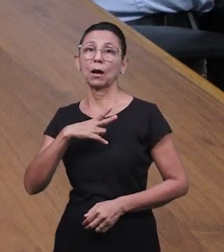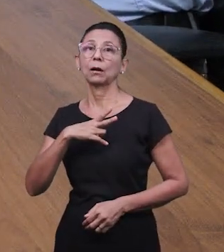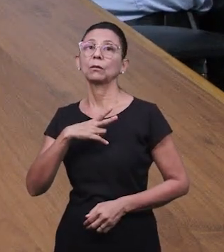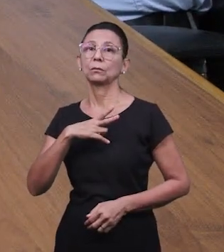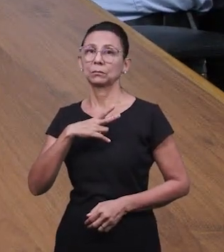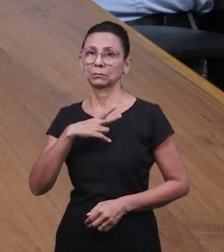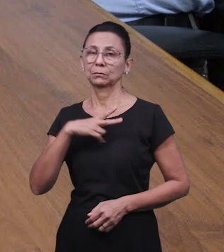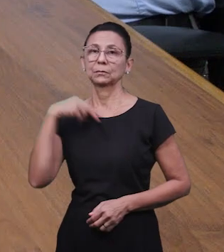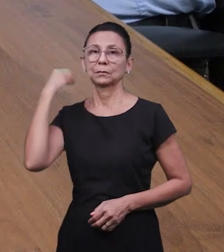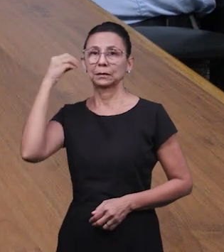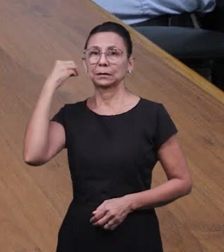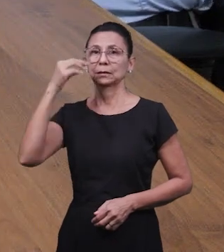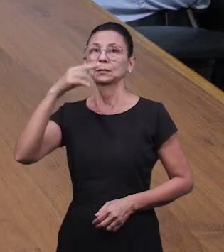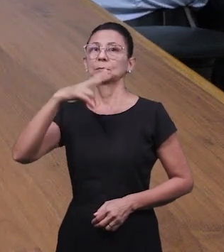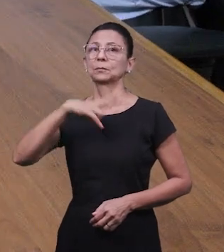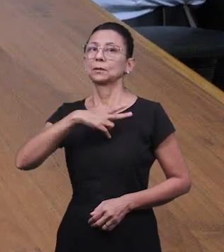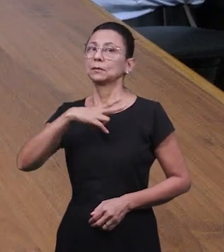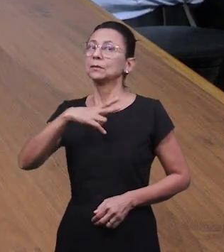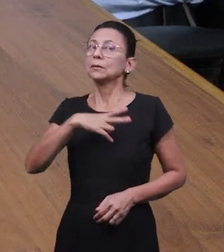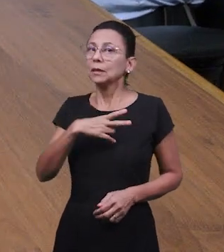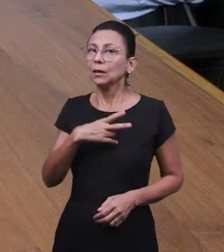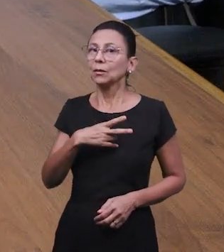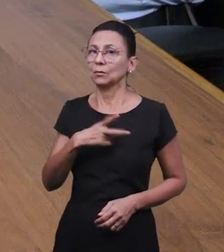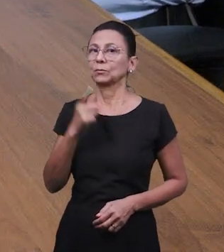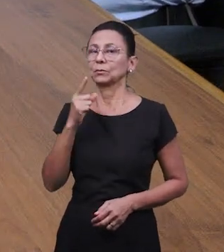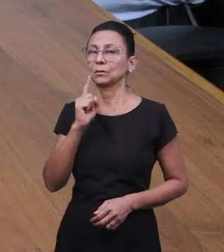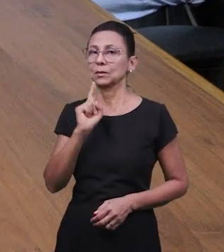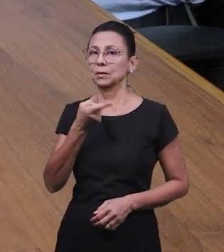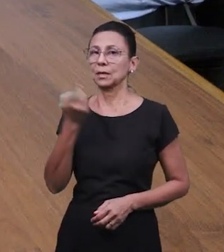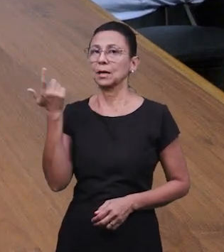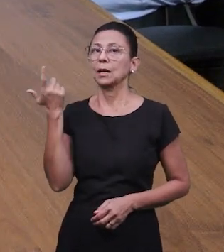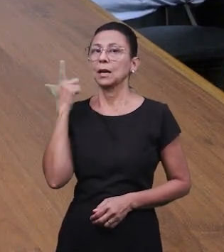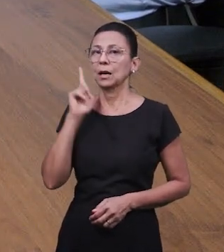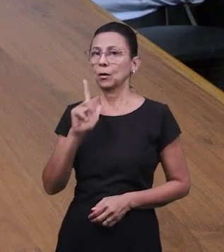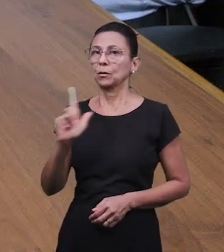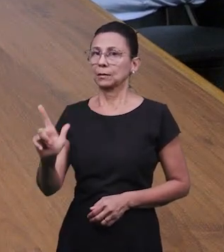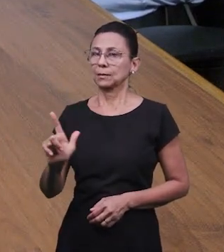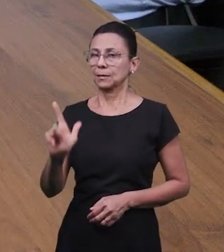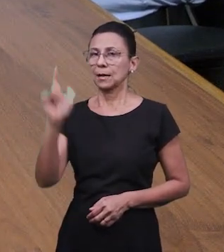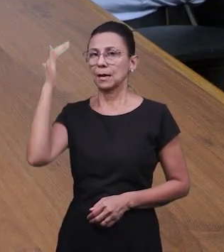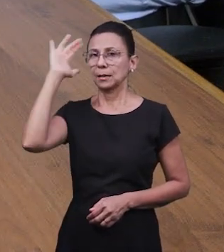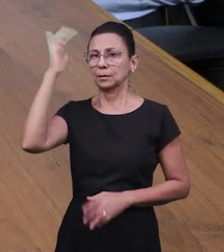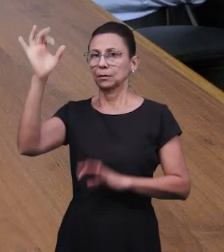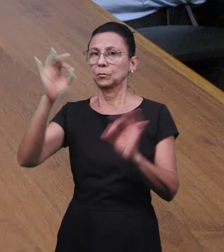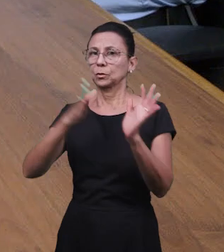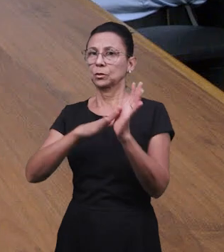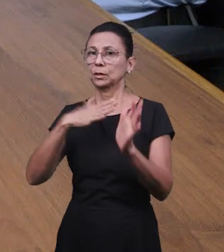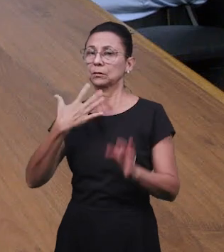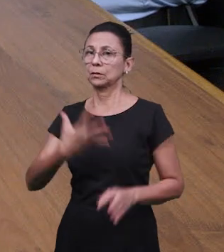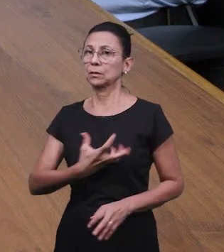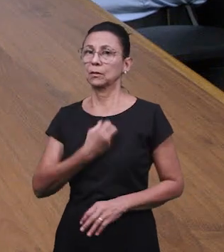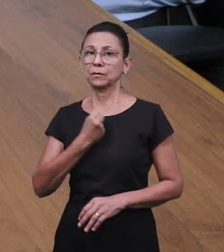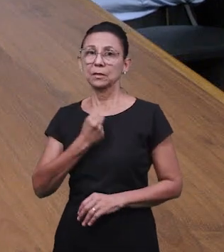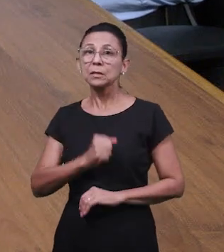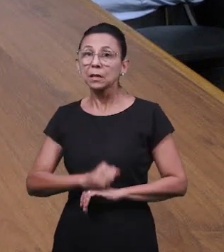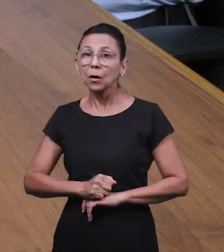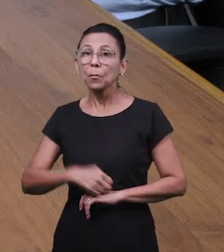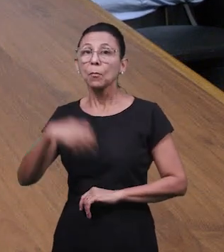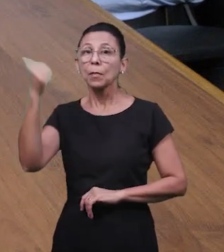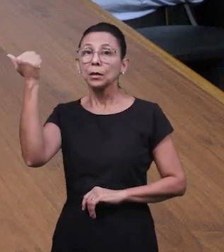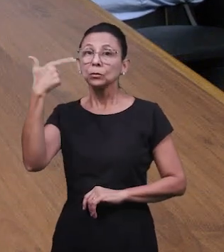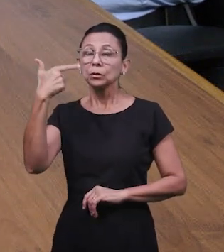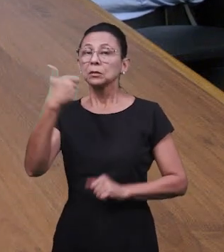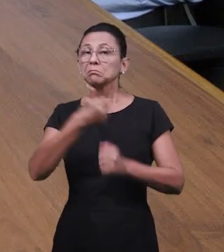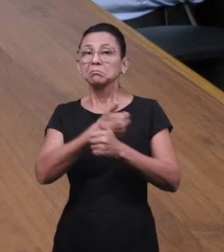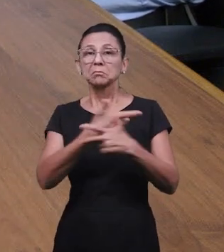morrido. É a bênção de você alcançar aquilo que é o propósito, o projeto de Deus acima de todas as